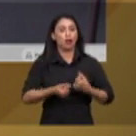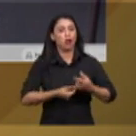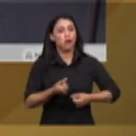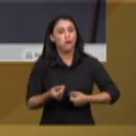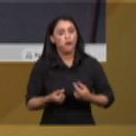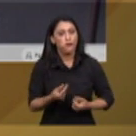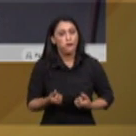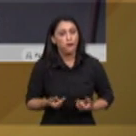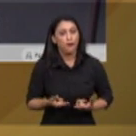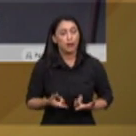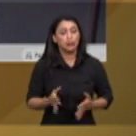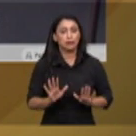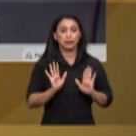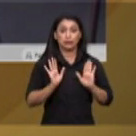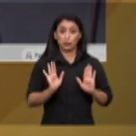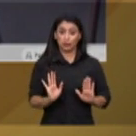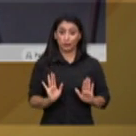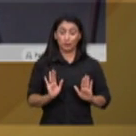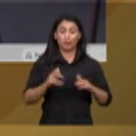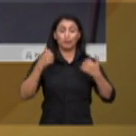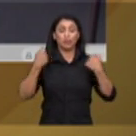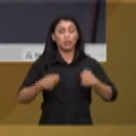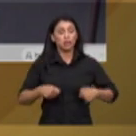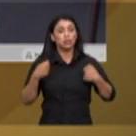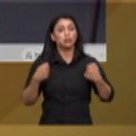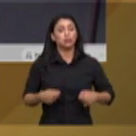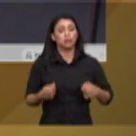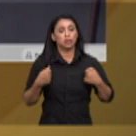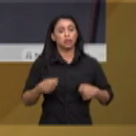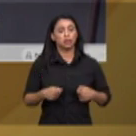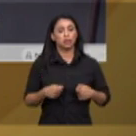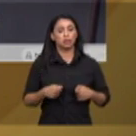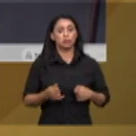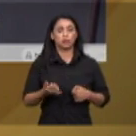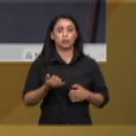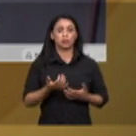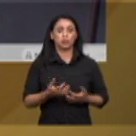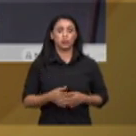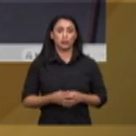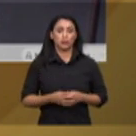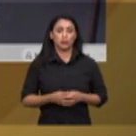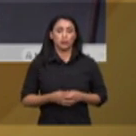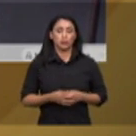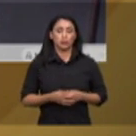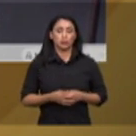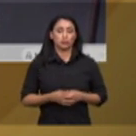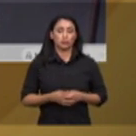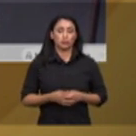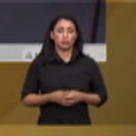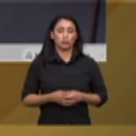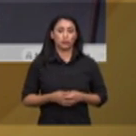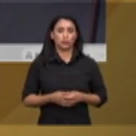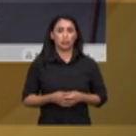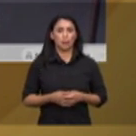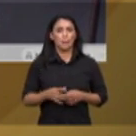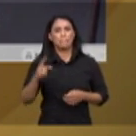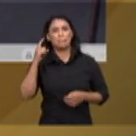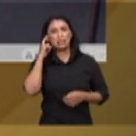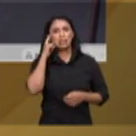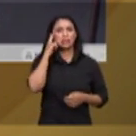dinheiro. Não venhamos a titubear, permitam-me essa colocação, não venhamos a titubear no